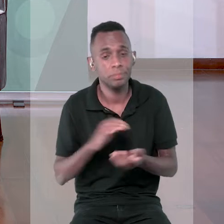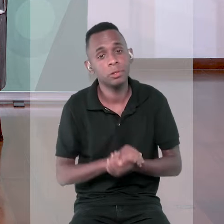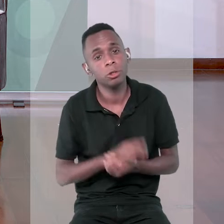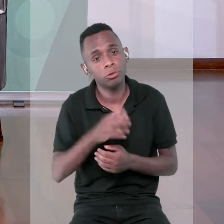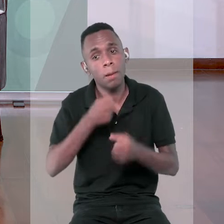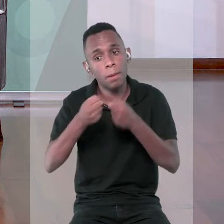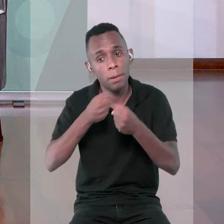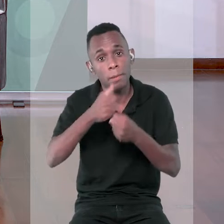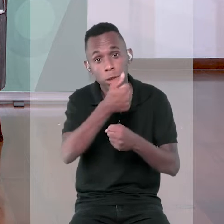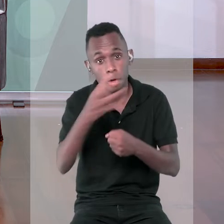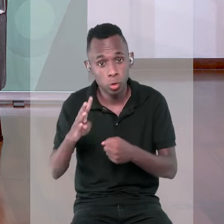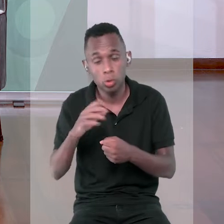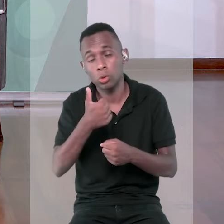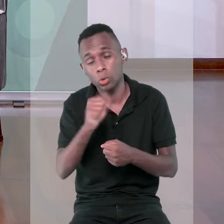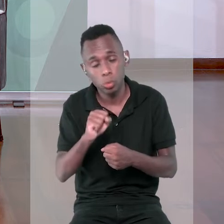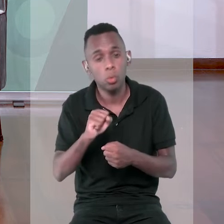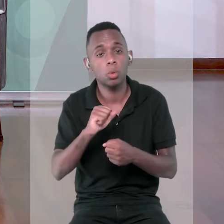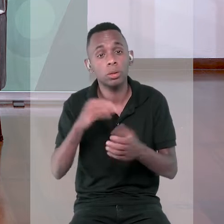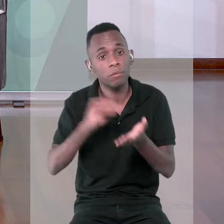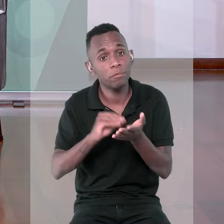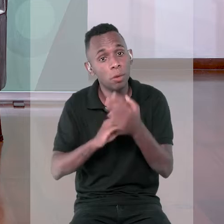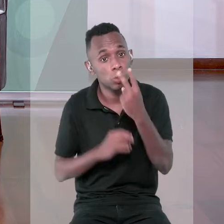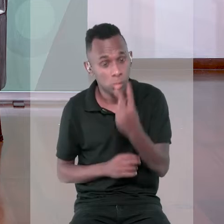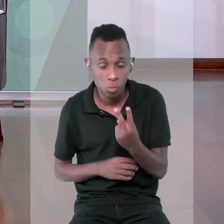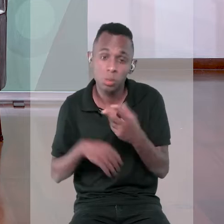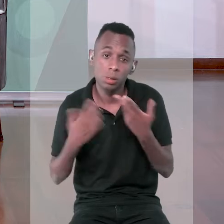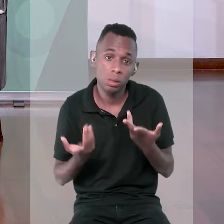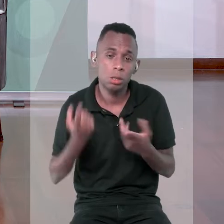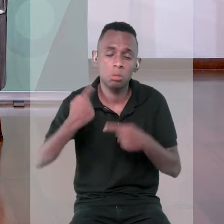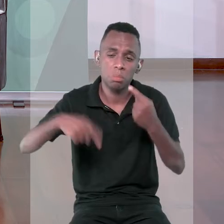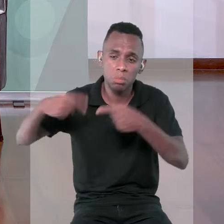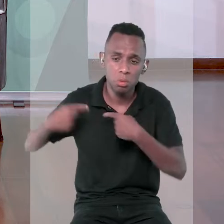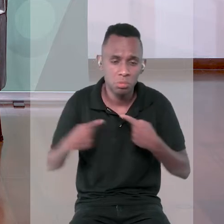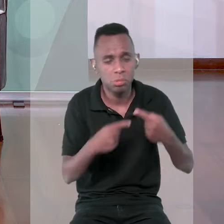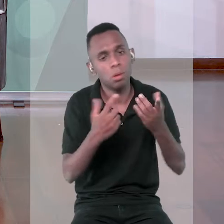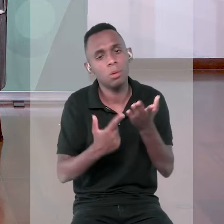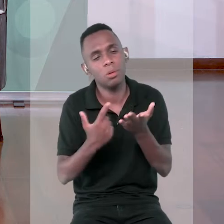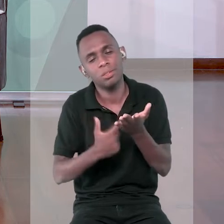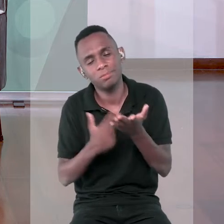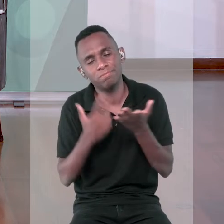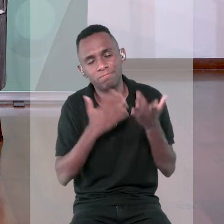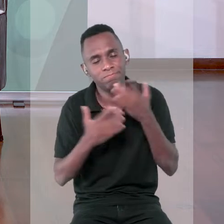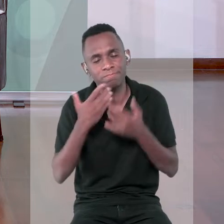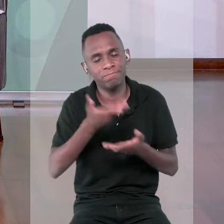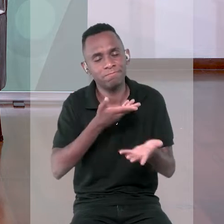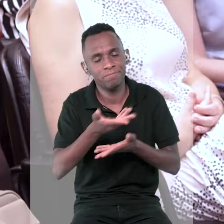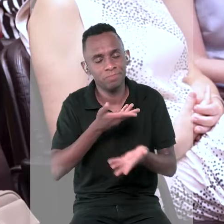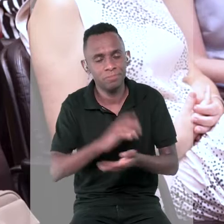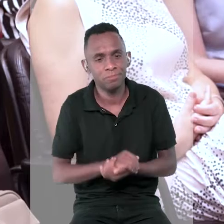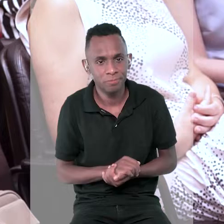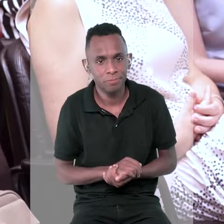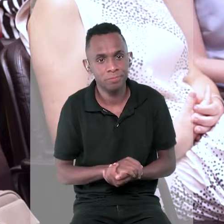entrevistas, faltam 2, me parece, e aí nós vamos debater nossos livros, olha que delícia.